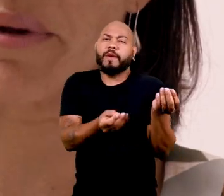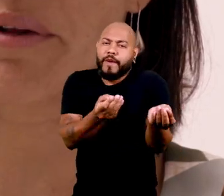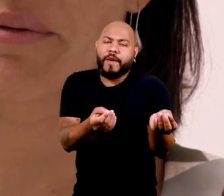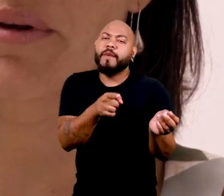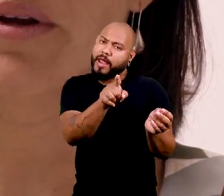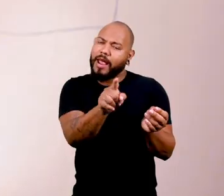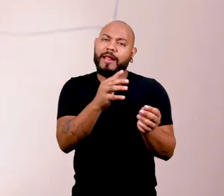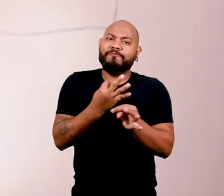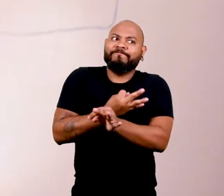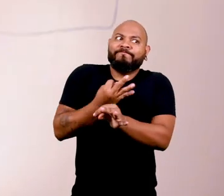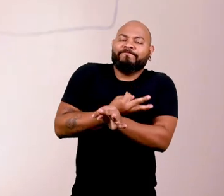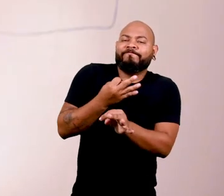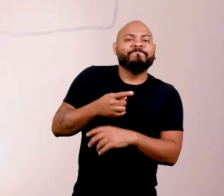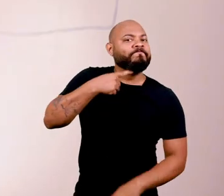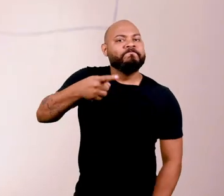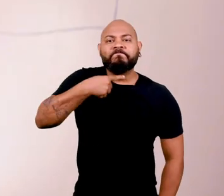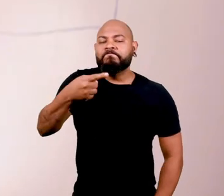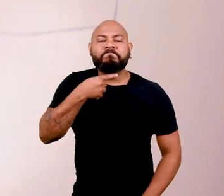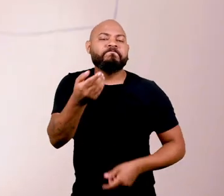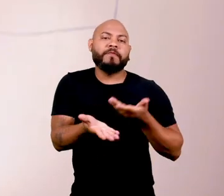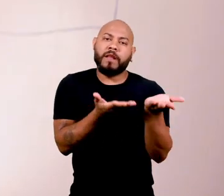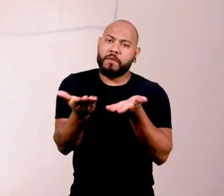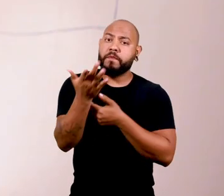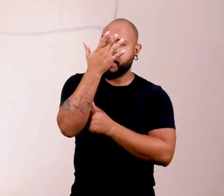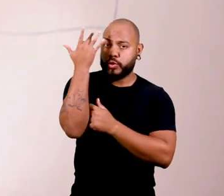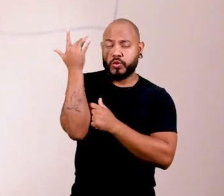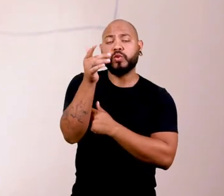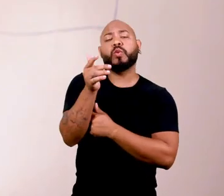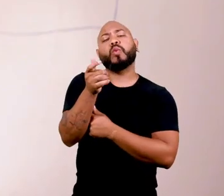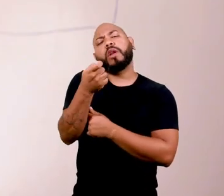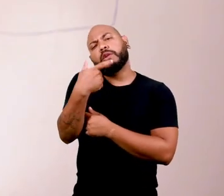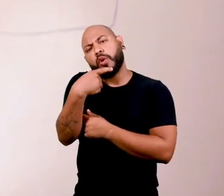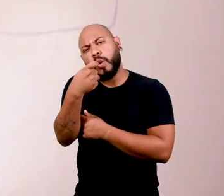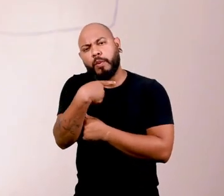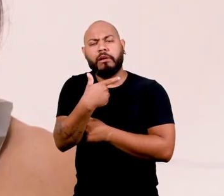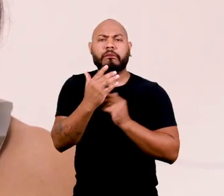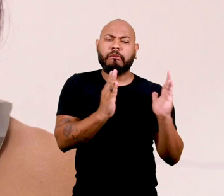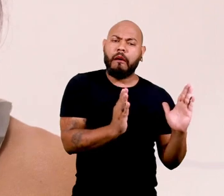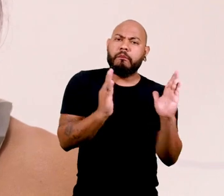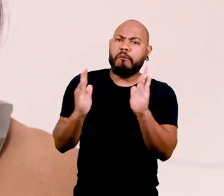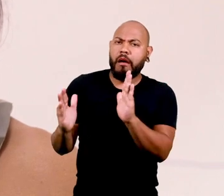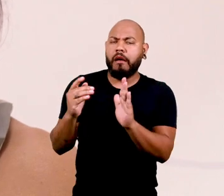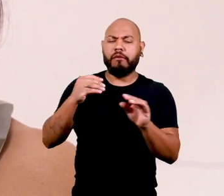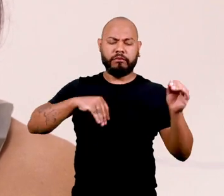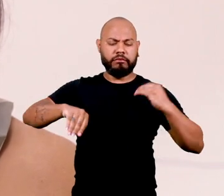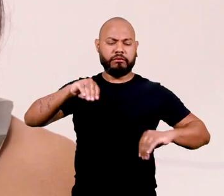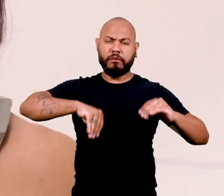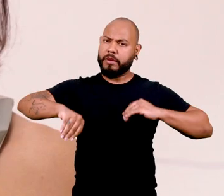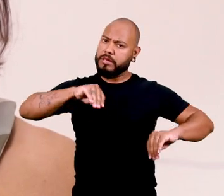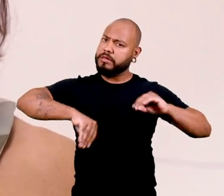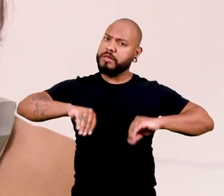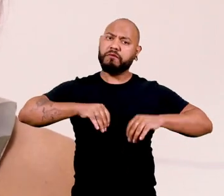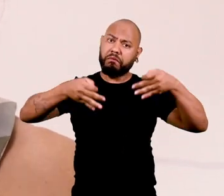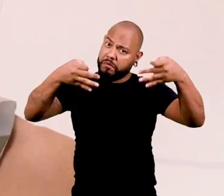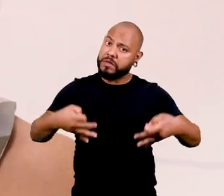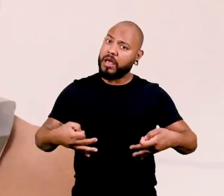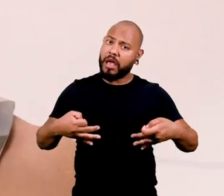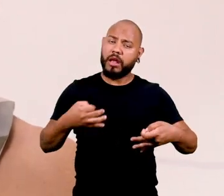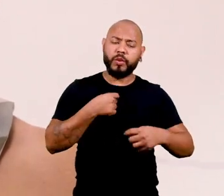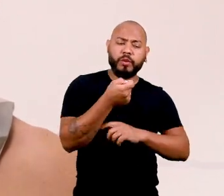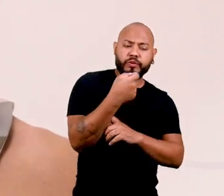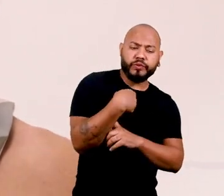resistentes ao tratamento. Então, pessoas que tomam pelo menos 2 antidepressivos, né, em